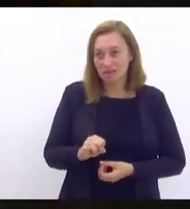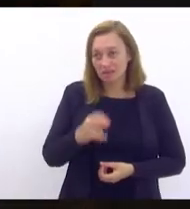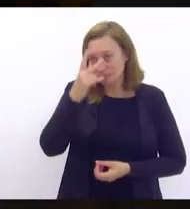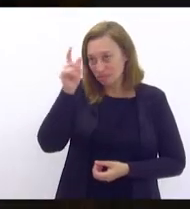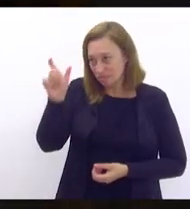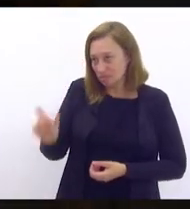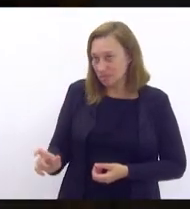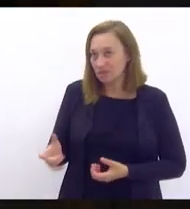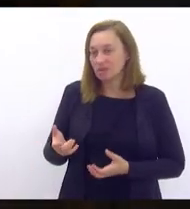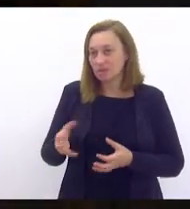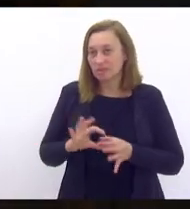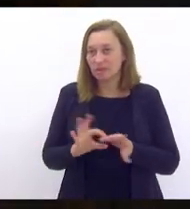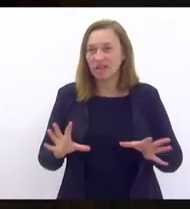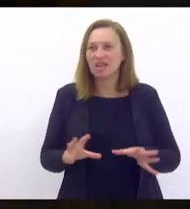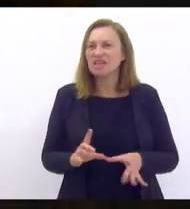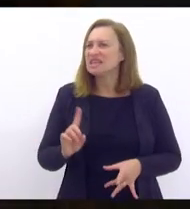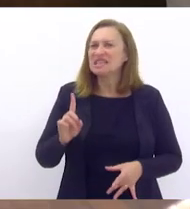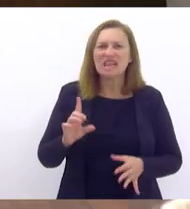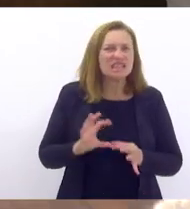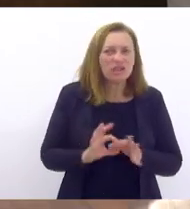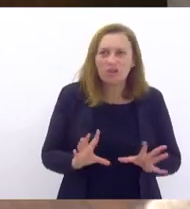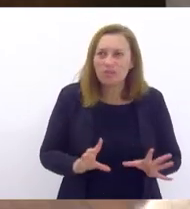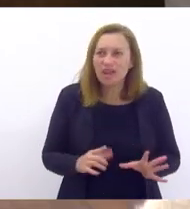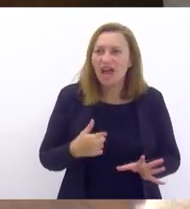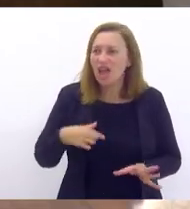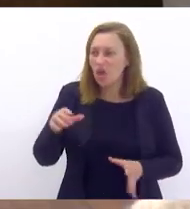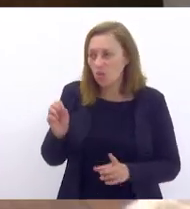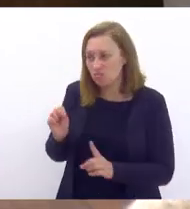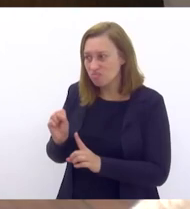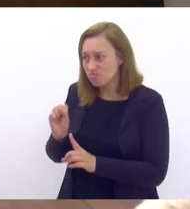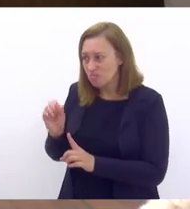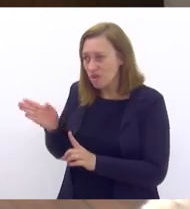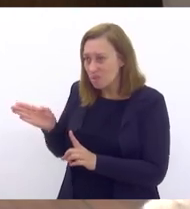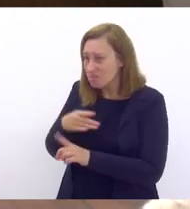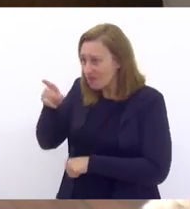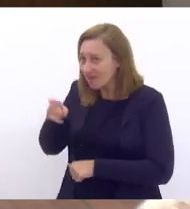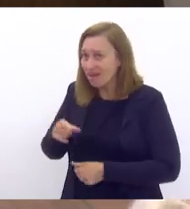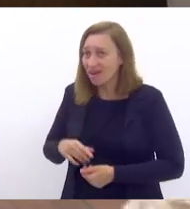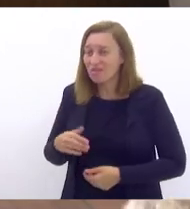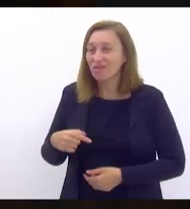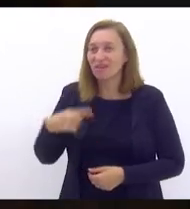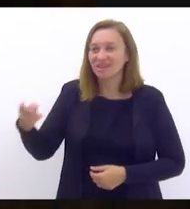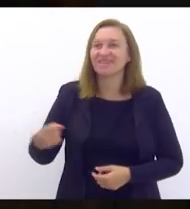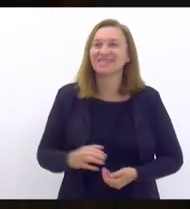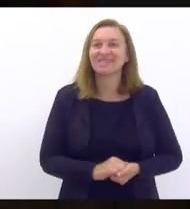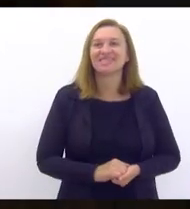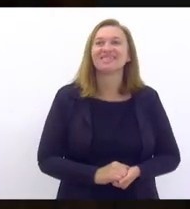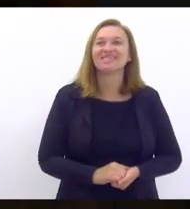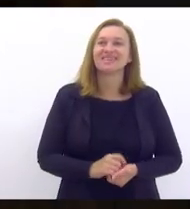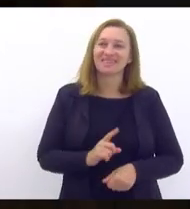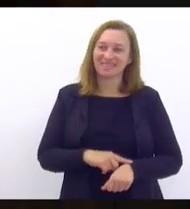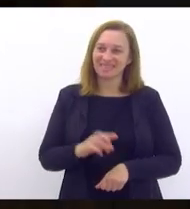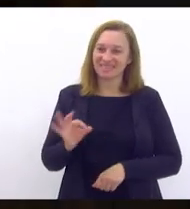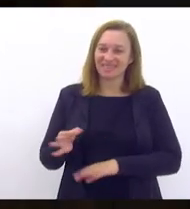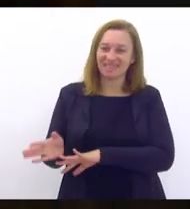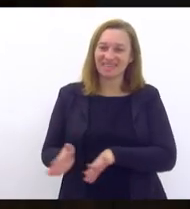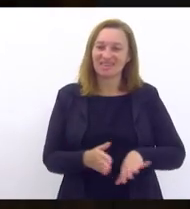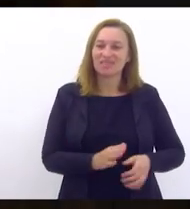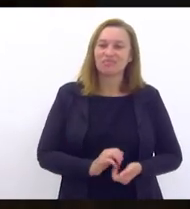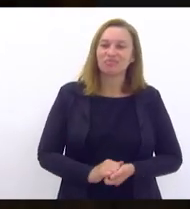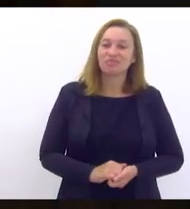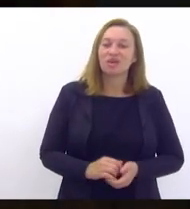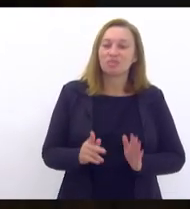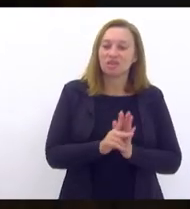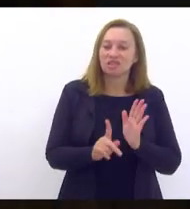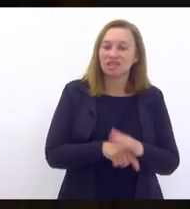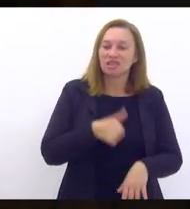né, autorizar. Se ele não autorizar, se ele não autorizar, eu pego ele lá fora, você pode ter certeza absoluta. Só para a gente cantar aqui dentro do tempo regimental. Projeto